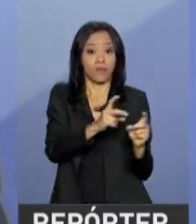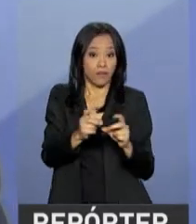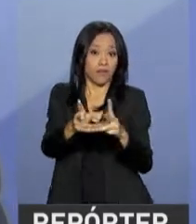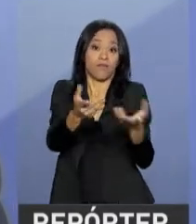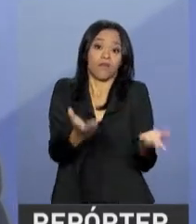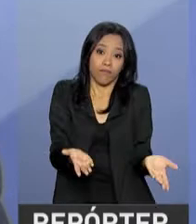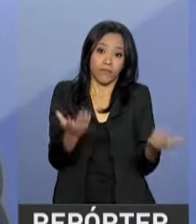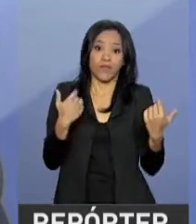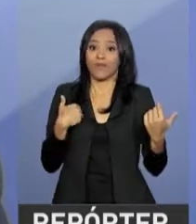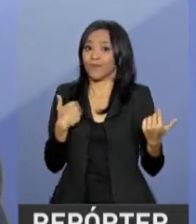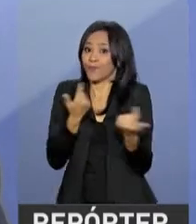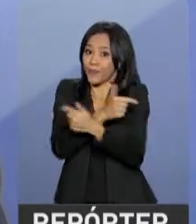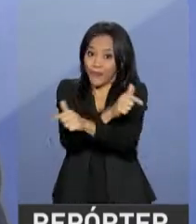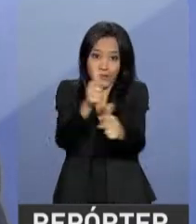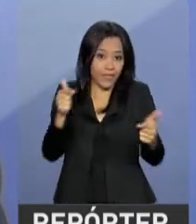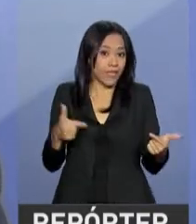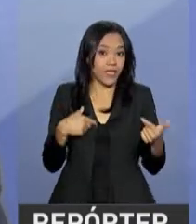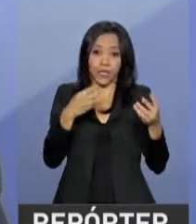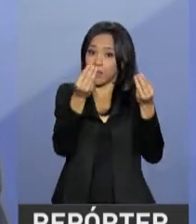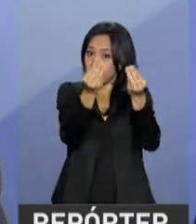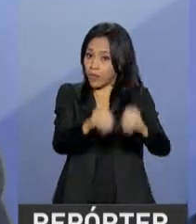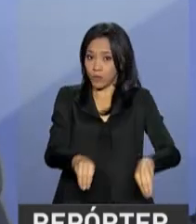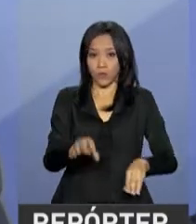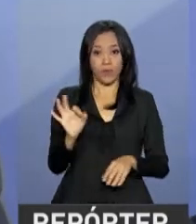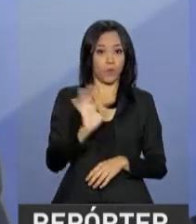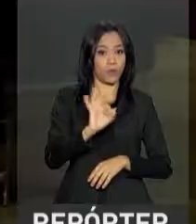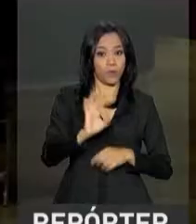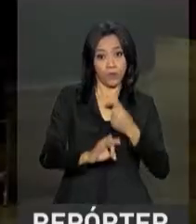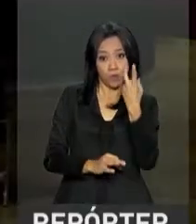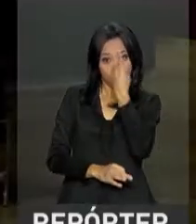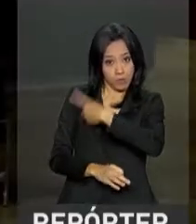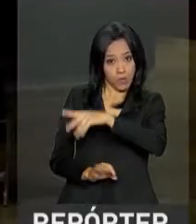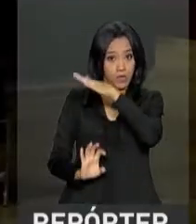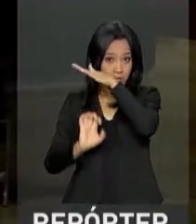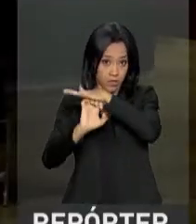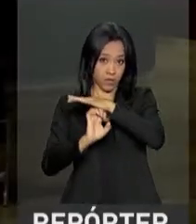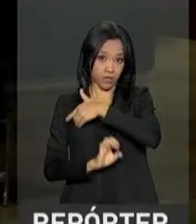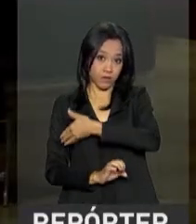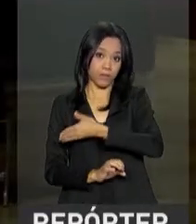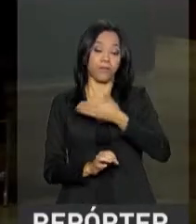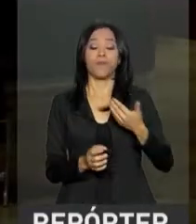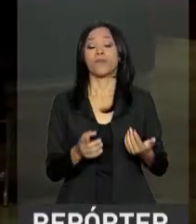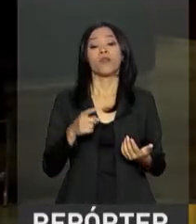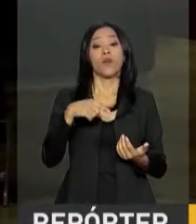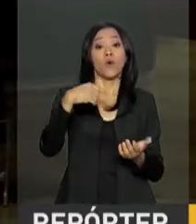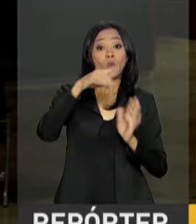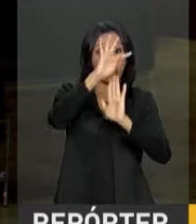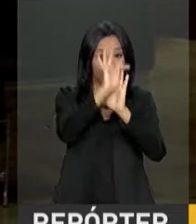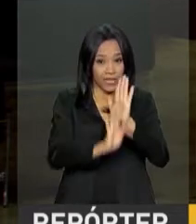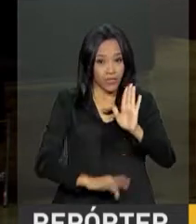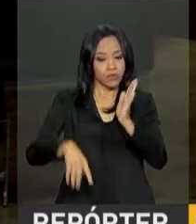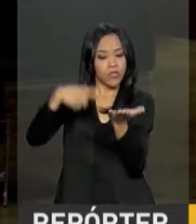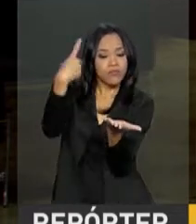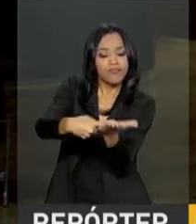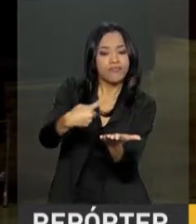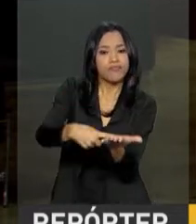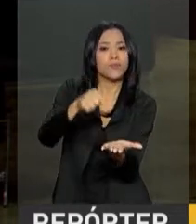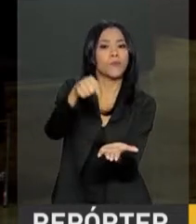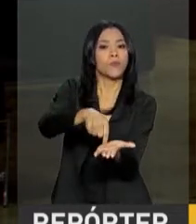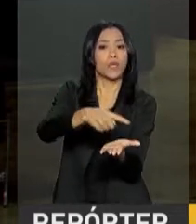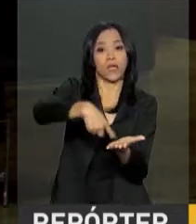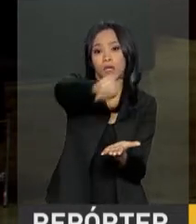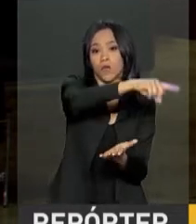Então, não há nenhum prejuízo para a Petrobras. Pelo texto do acordo, os representantes dos caminhoneiros